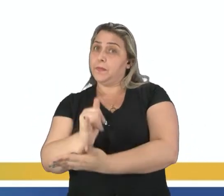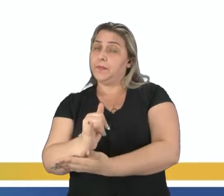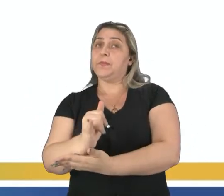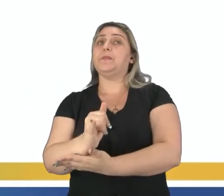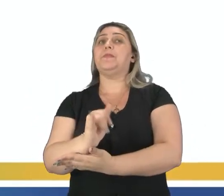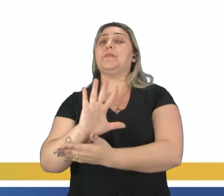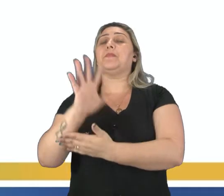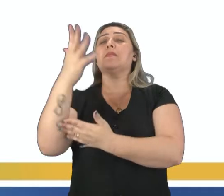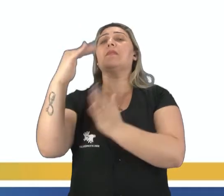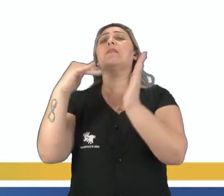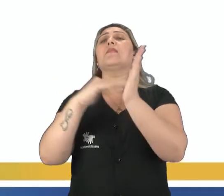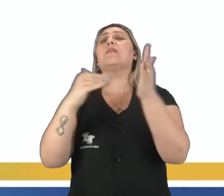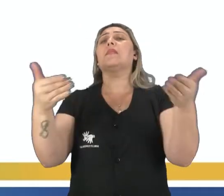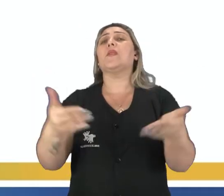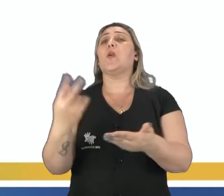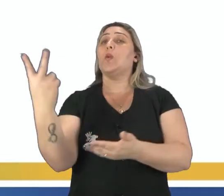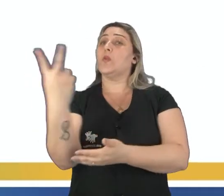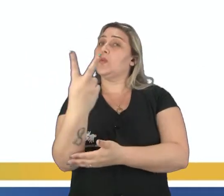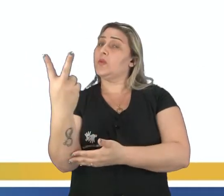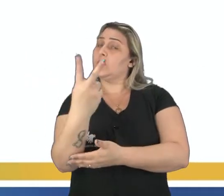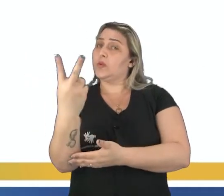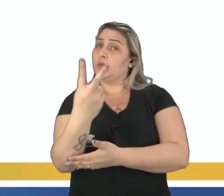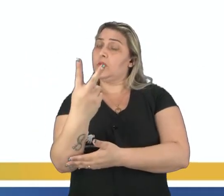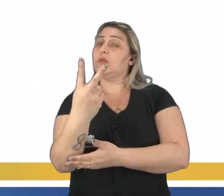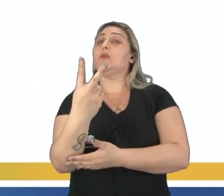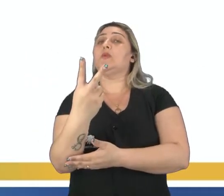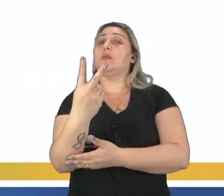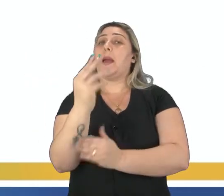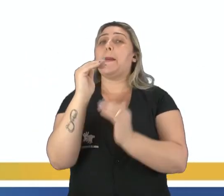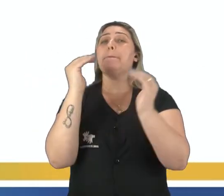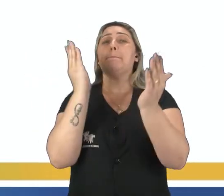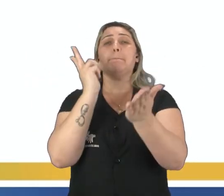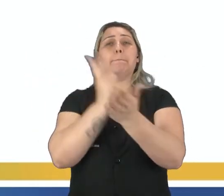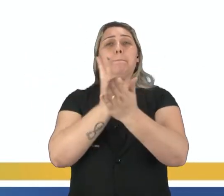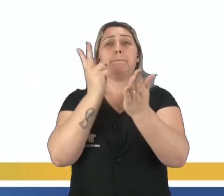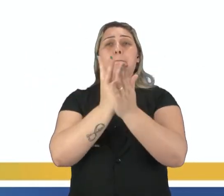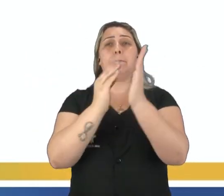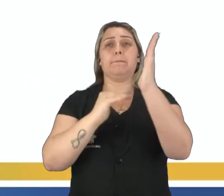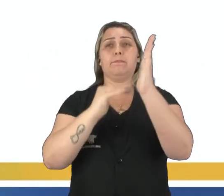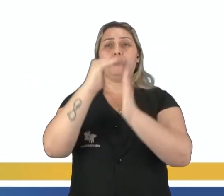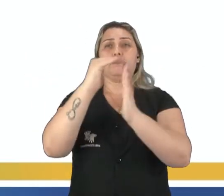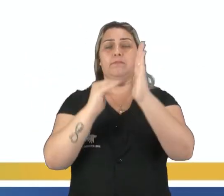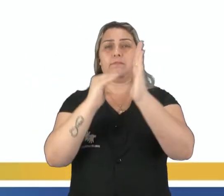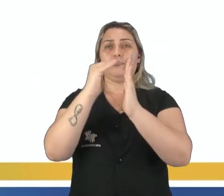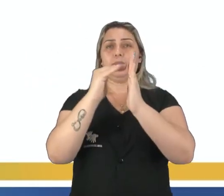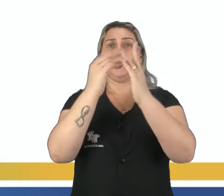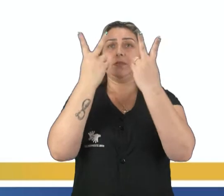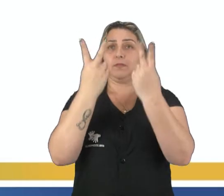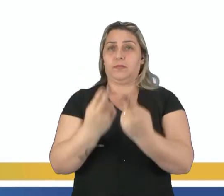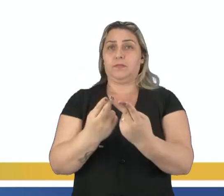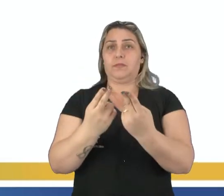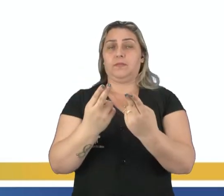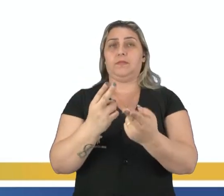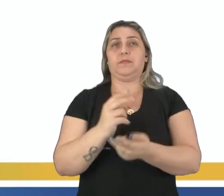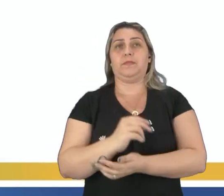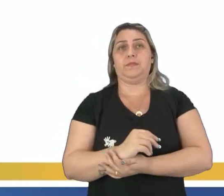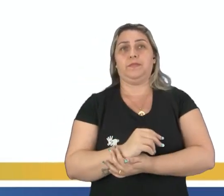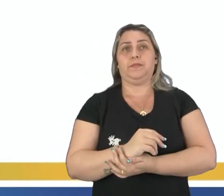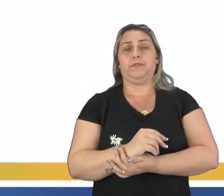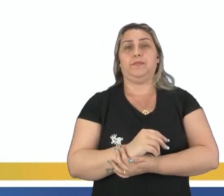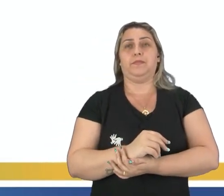vai acontecer até quando? Até que os dois estejam à mesma temperatura. Quando os dois estiverem à mesma